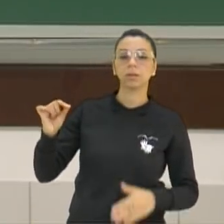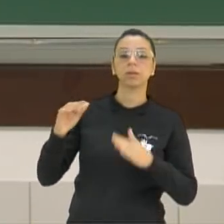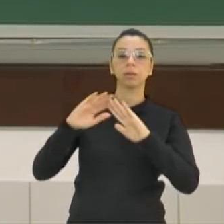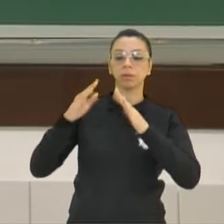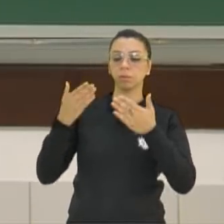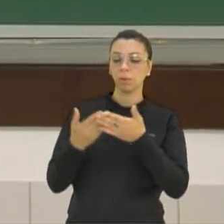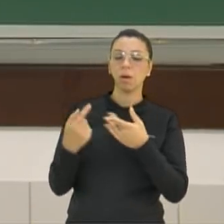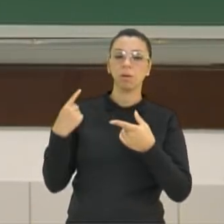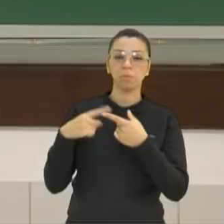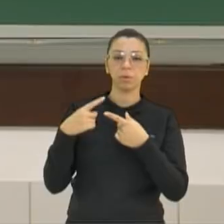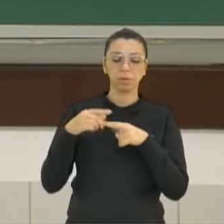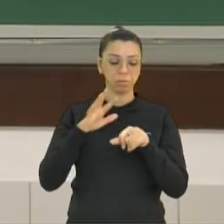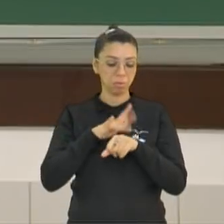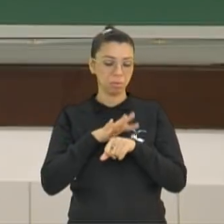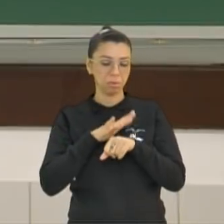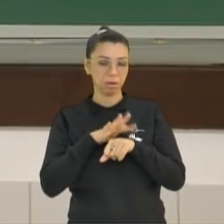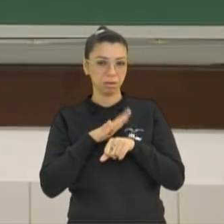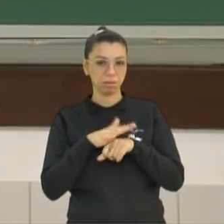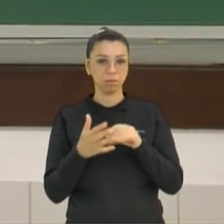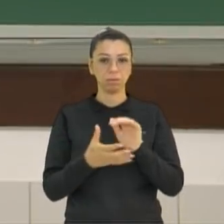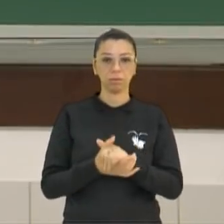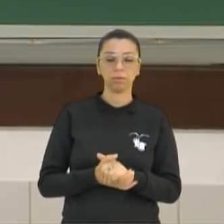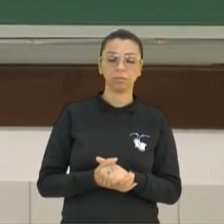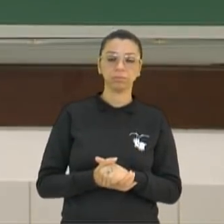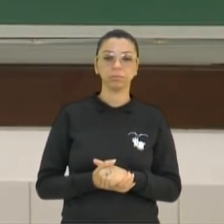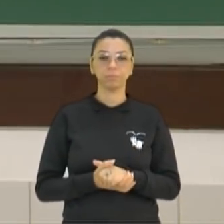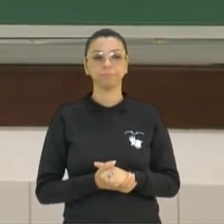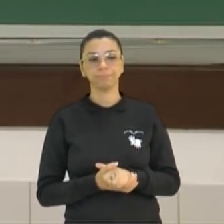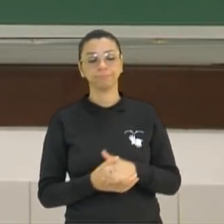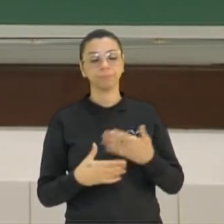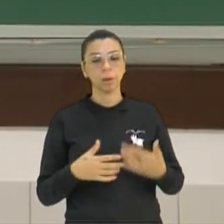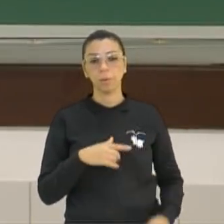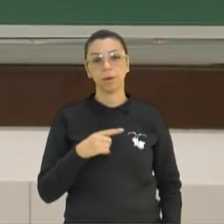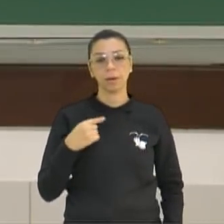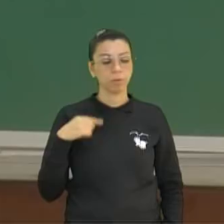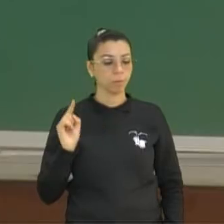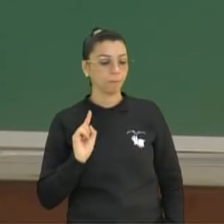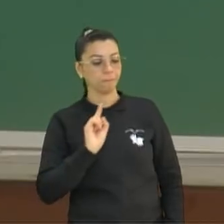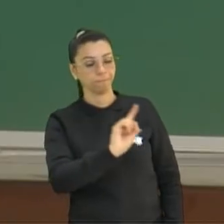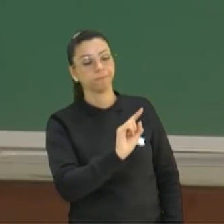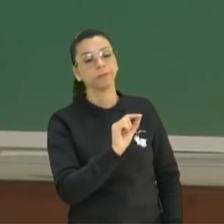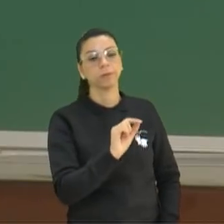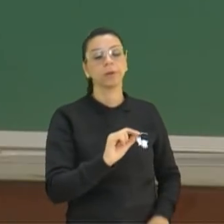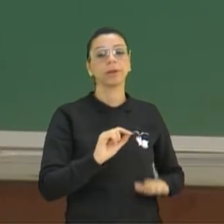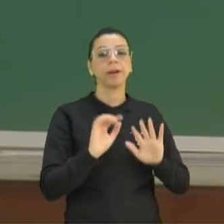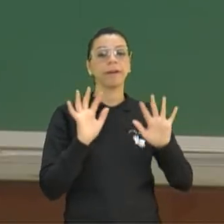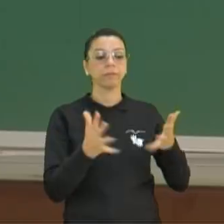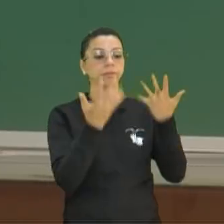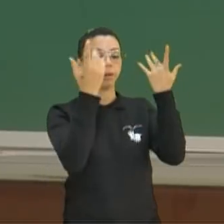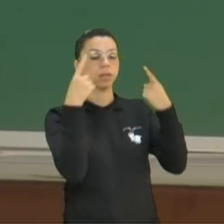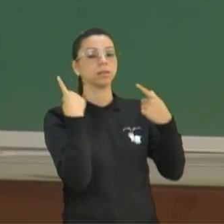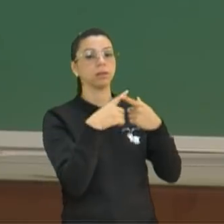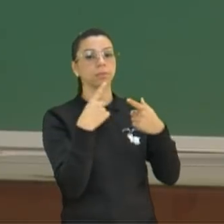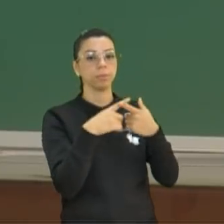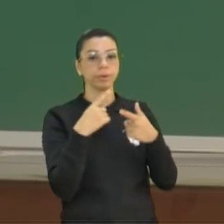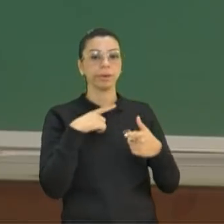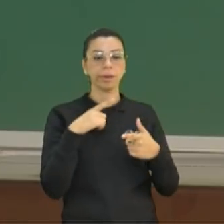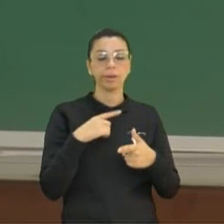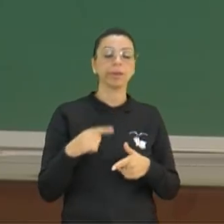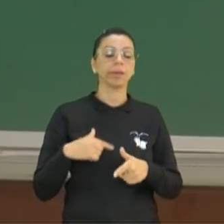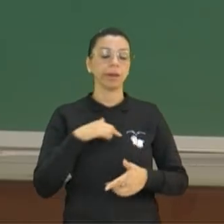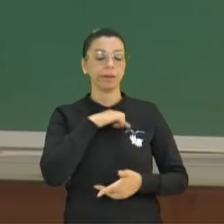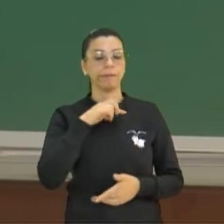bem. O que eu vou usar? Eu não fui à festa, estava ocupado. Então, olha lá. I left school